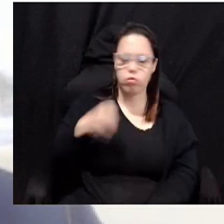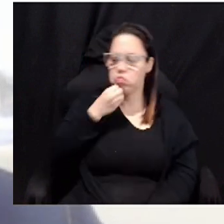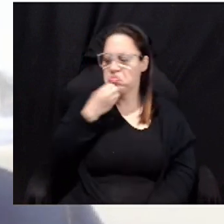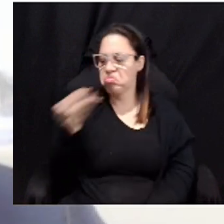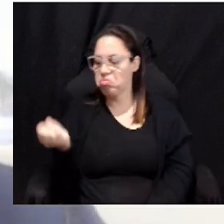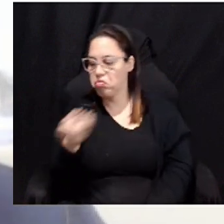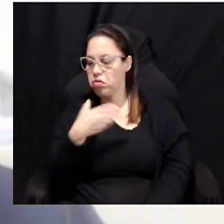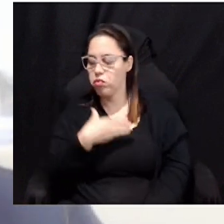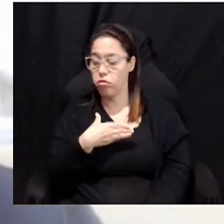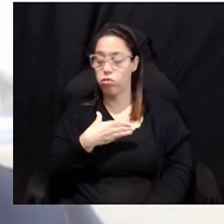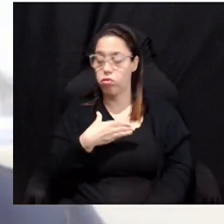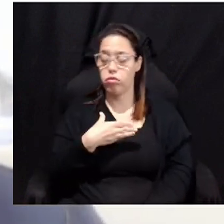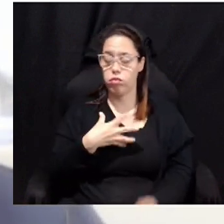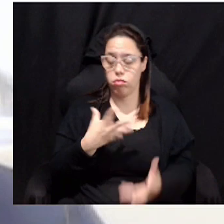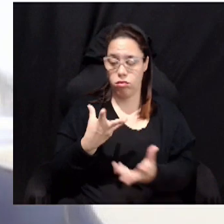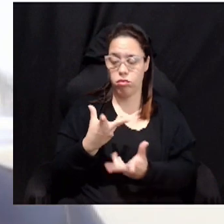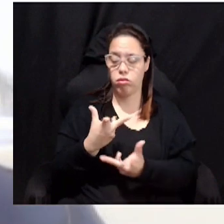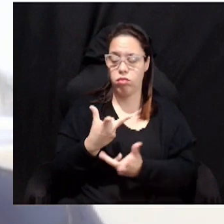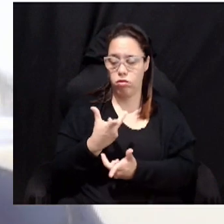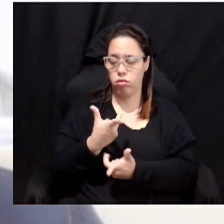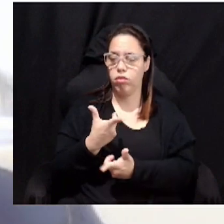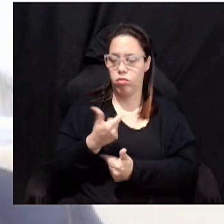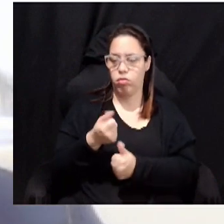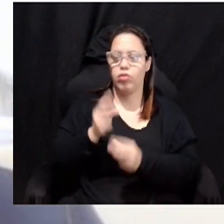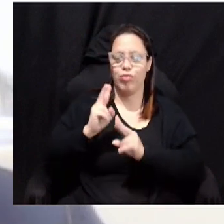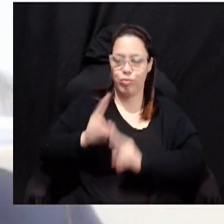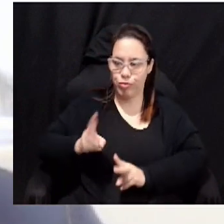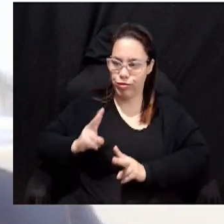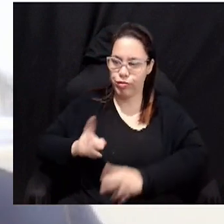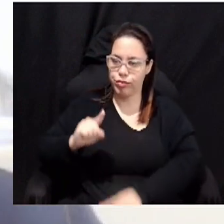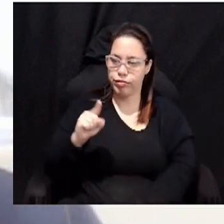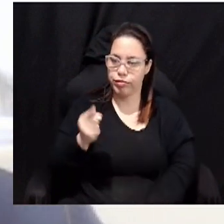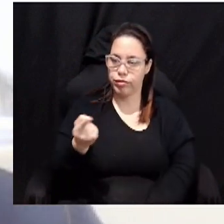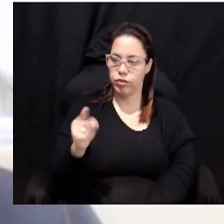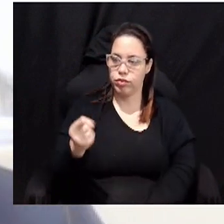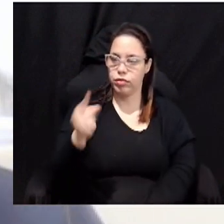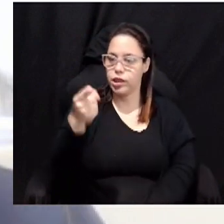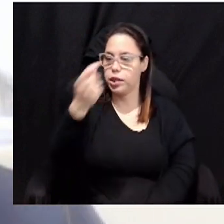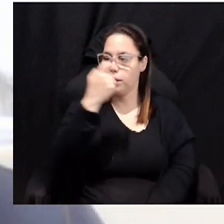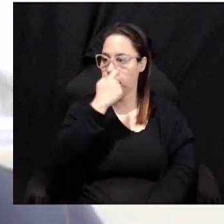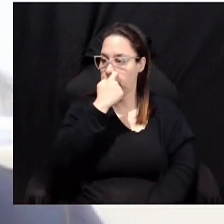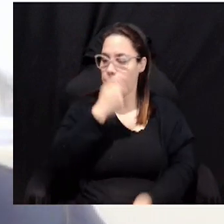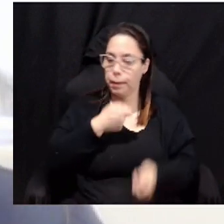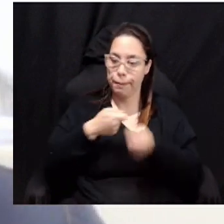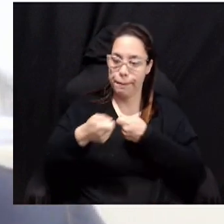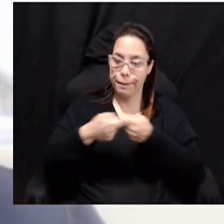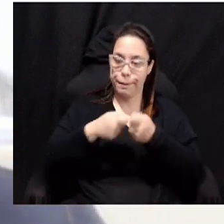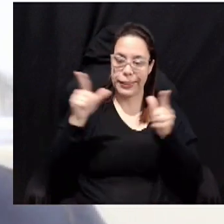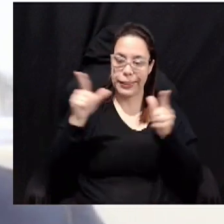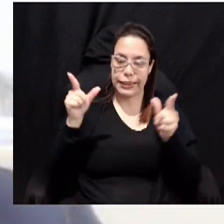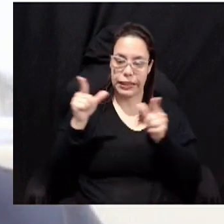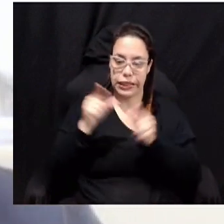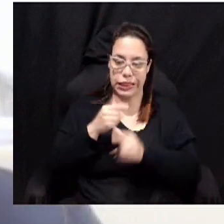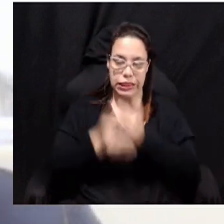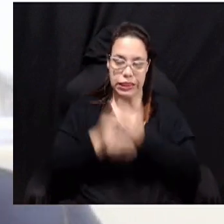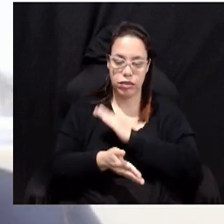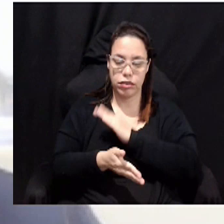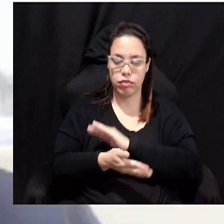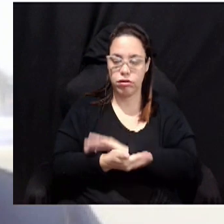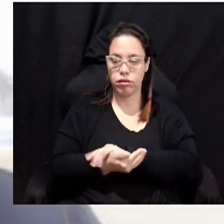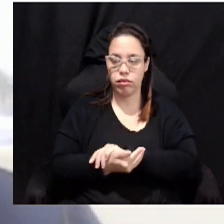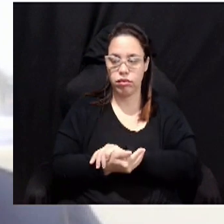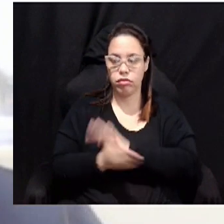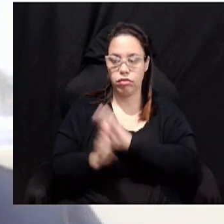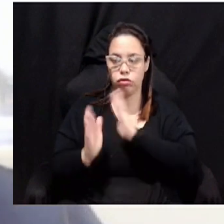garantindo a melhoria contínua e o controle e a redução das perdas durante todo o processo